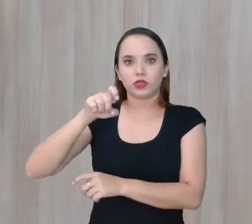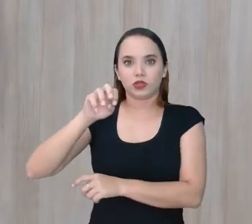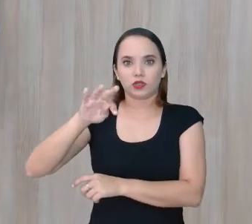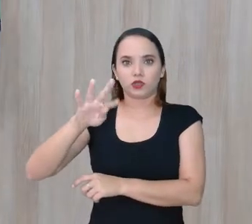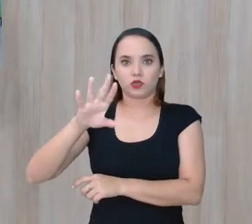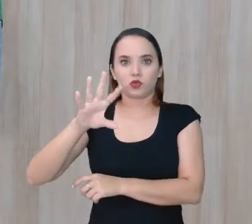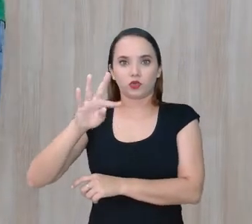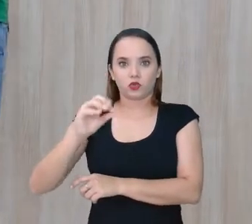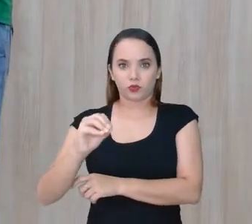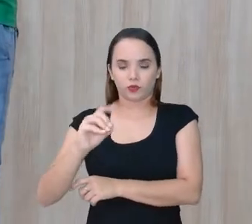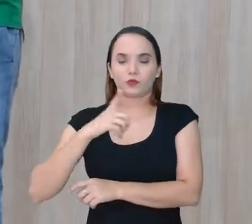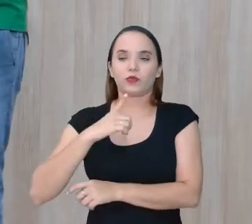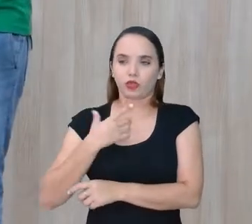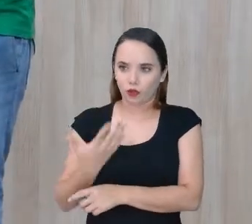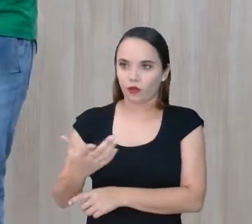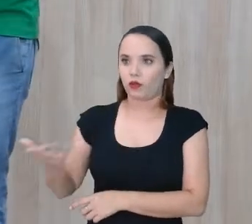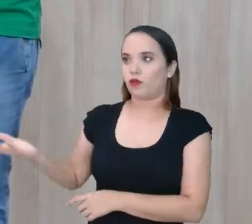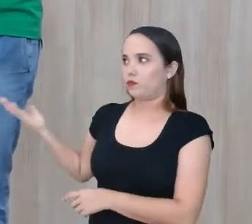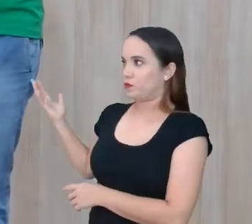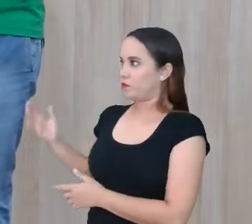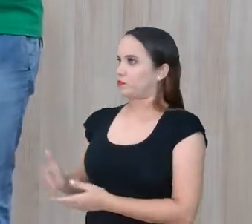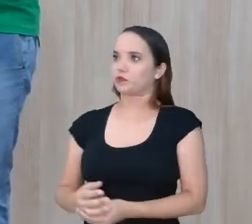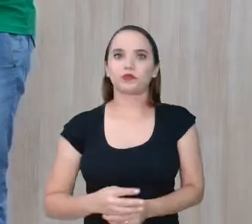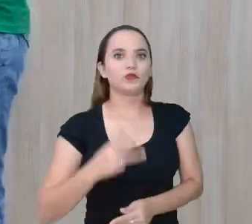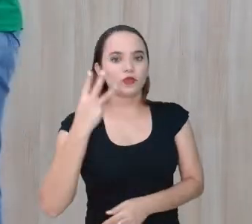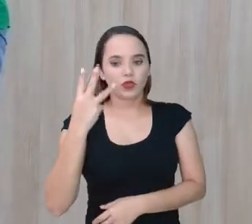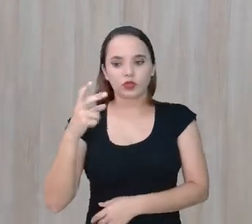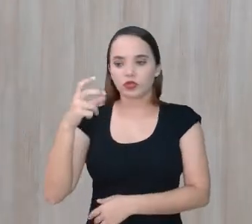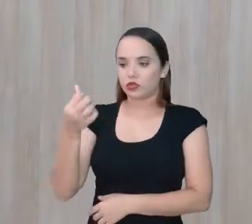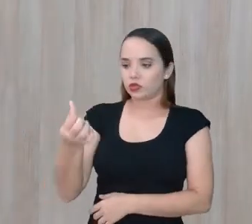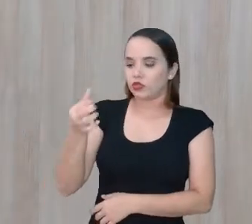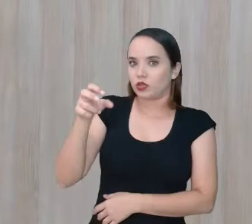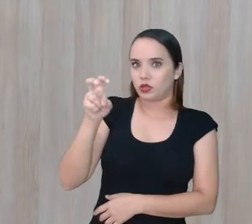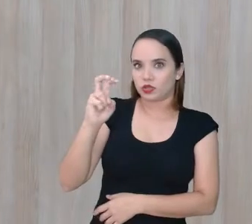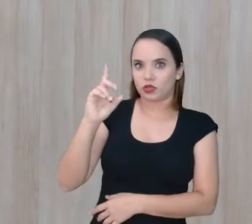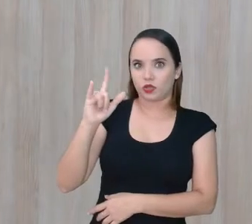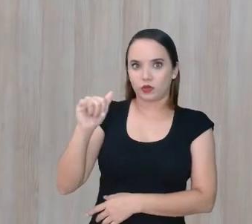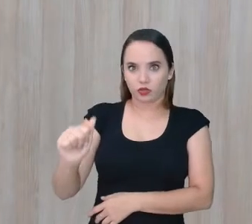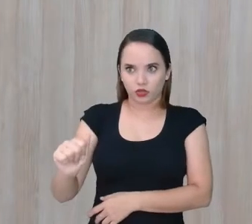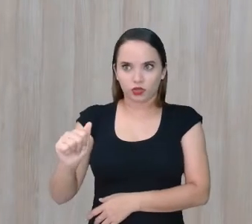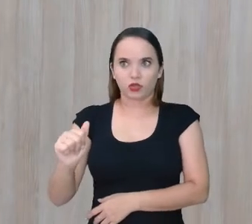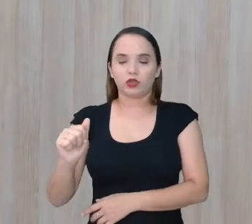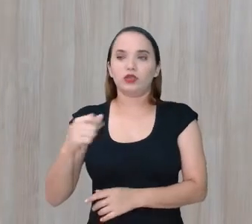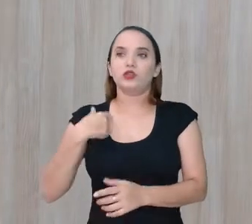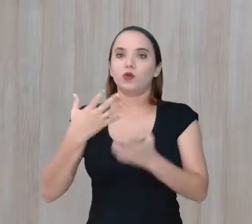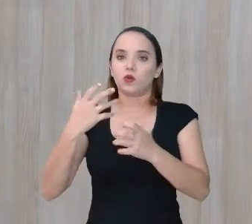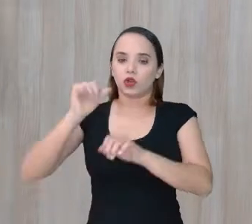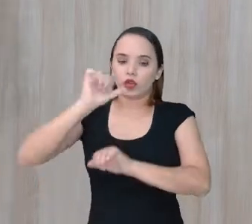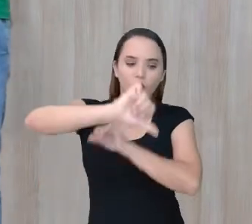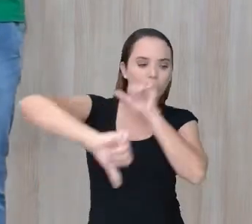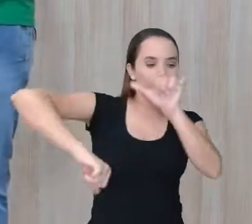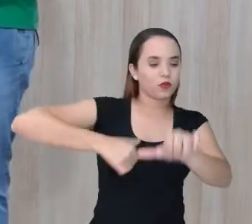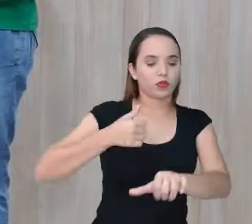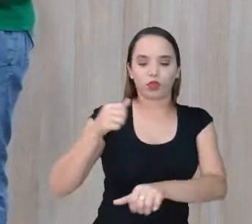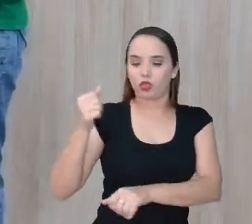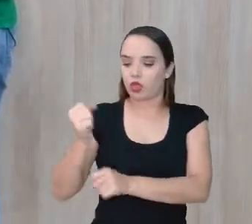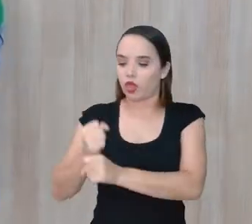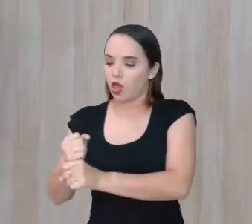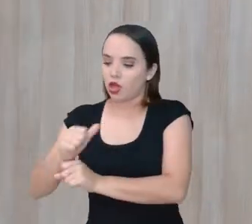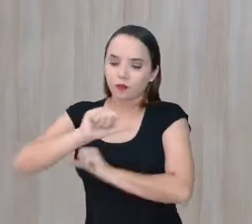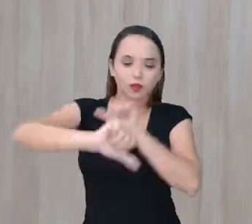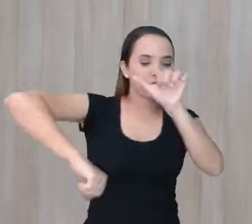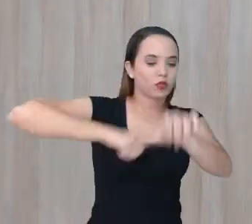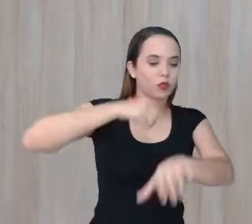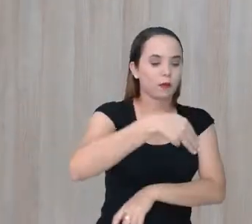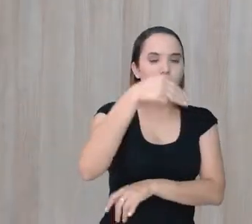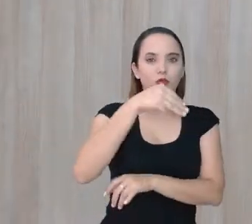365 dias no ano, tá? Lembra, né? Eu quero transformar de ano para chegar em minutos, certo? Então, eu tenho aí que